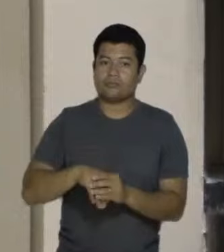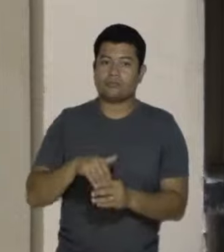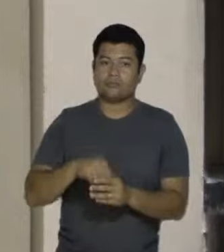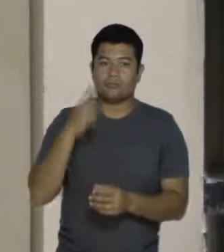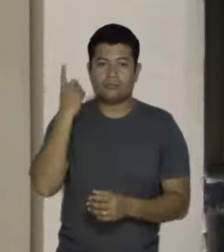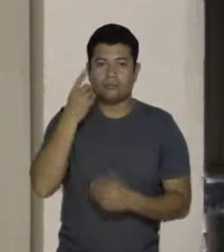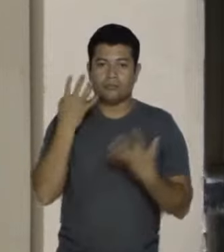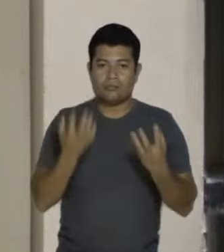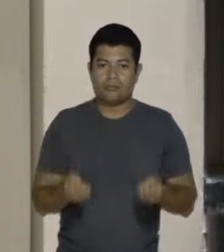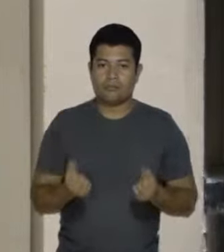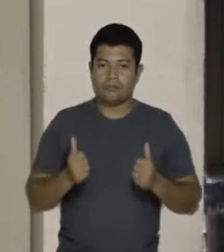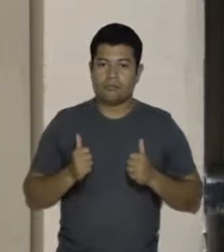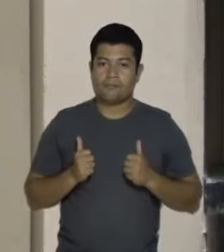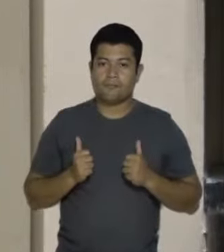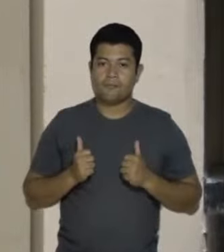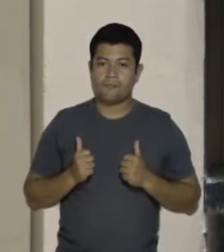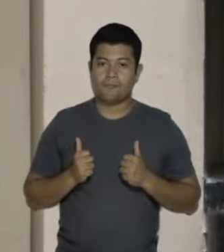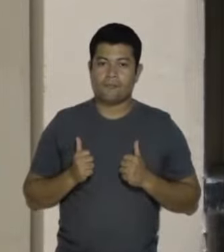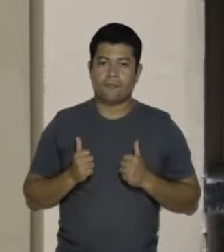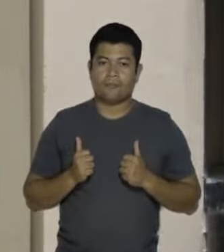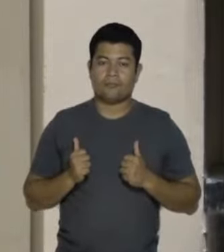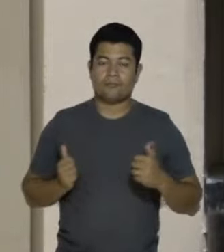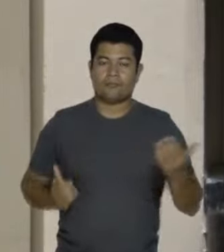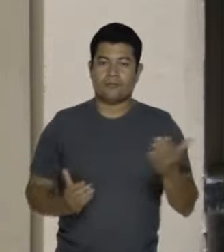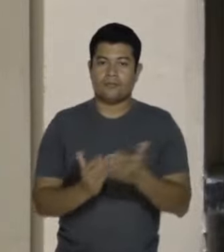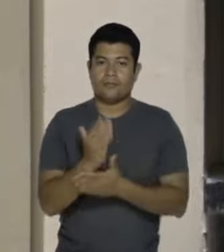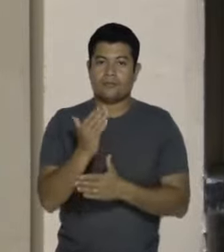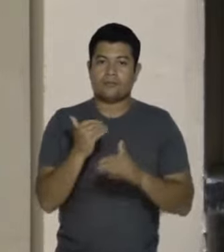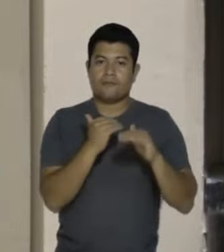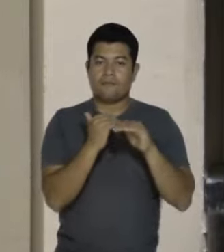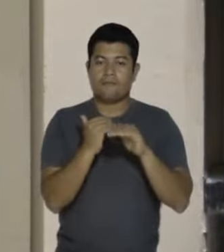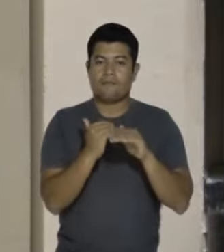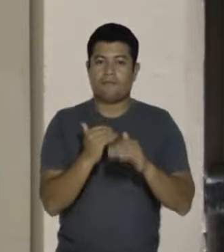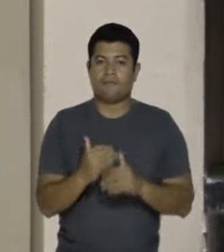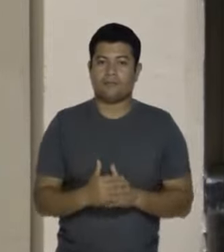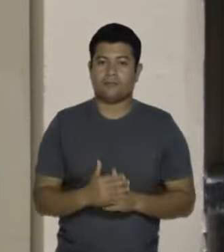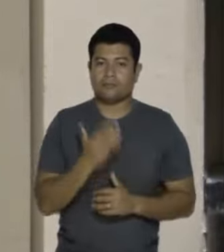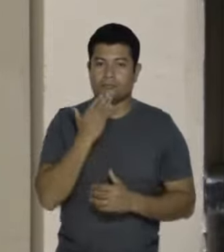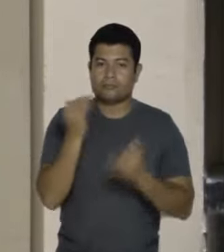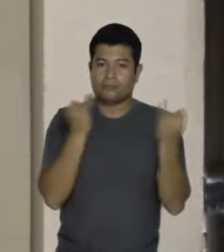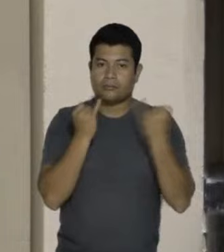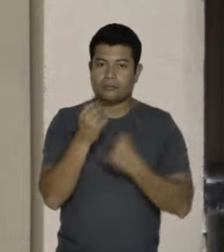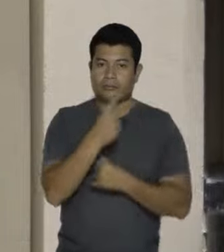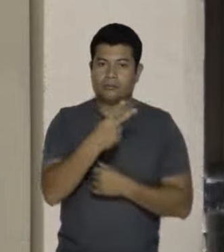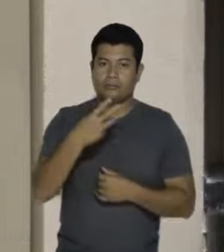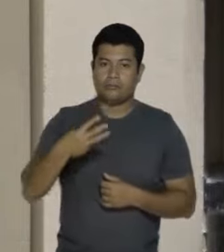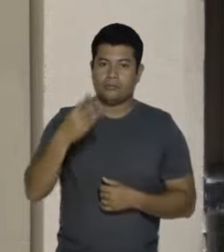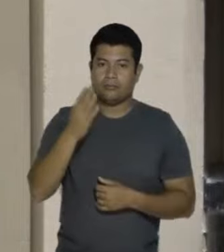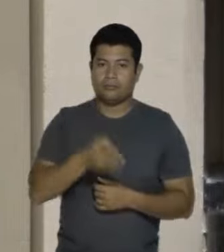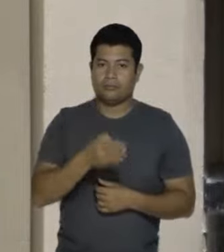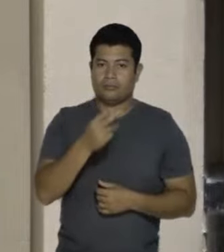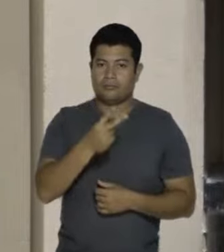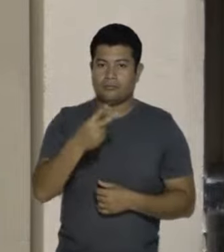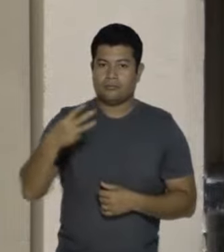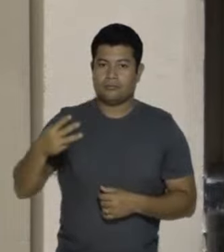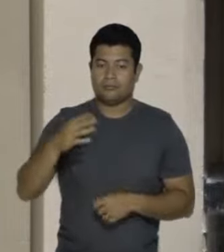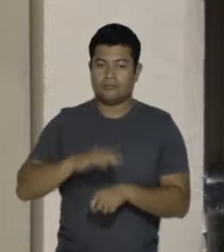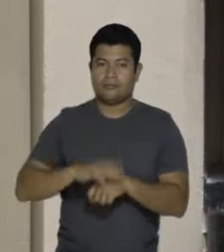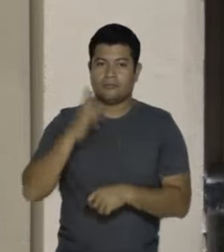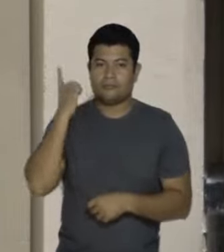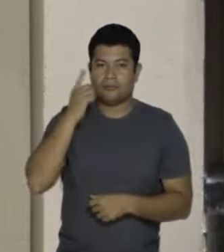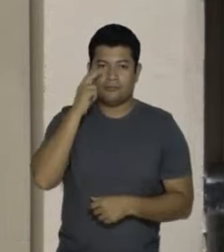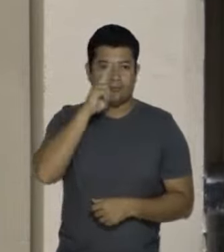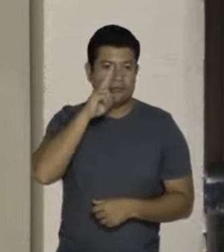deputados que aprovam permanece como se encontra aprovado por unanimidade de informação 23 2023 autoria Deputado